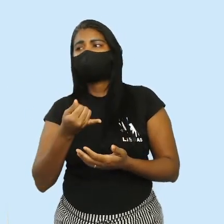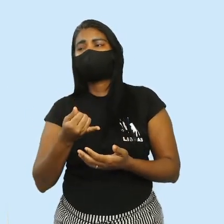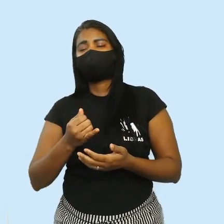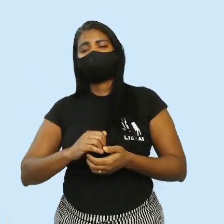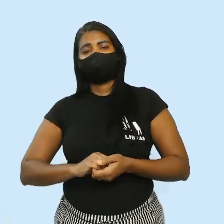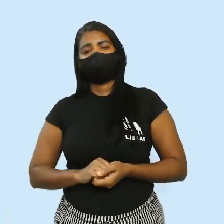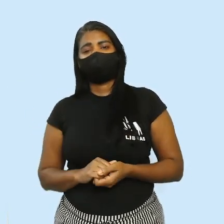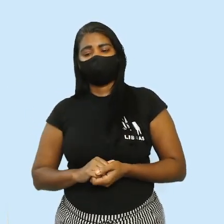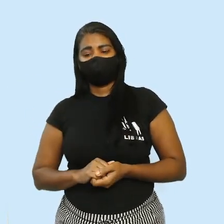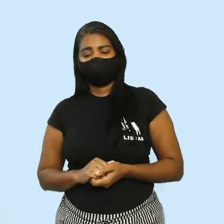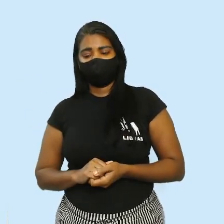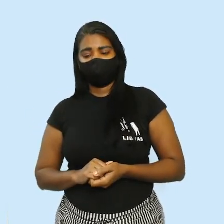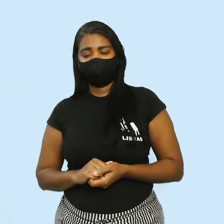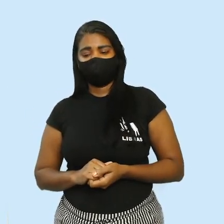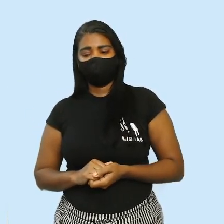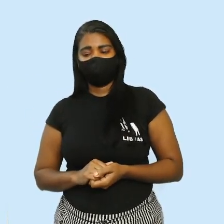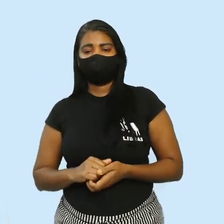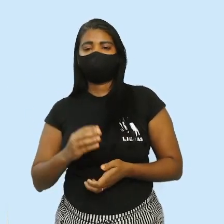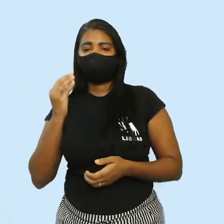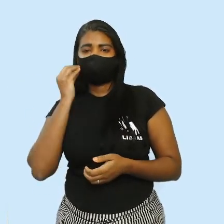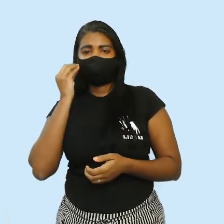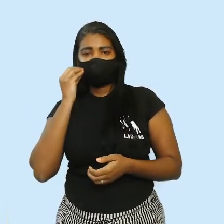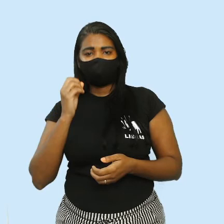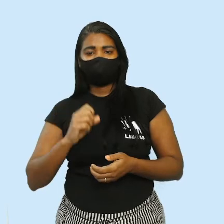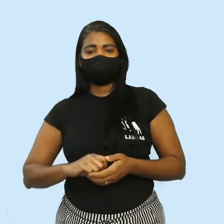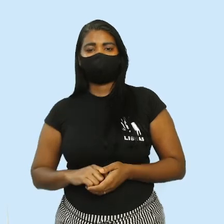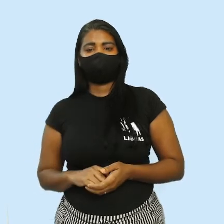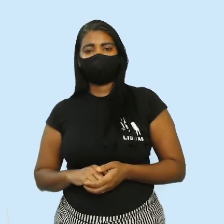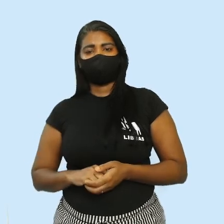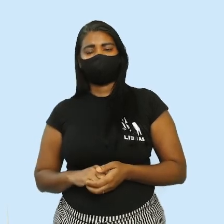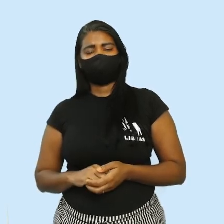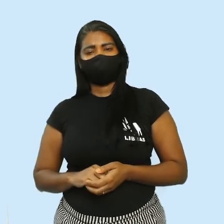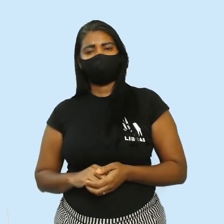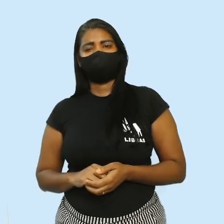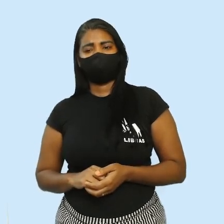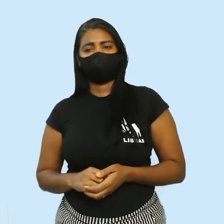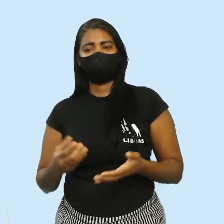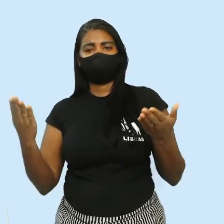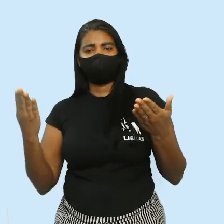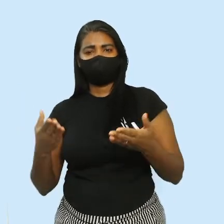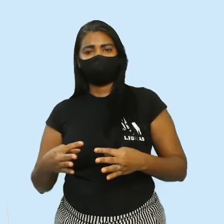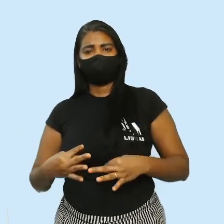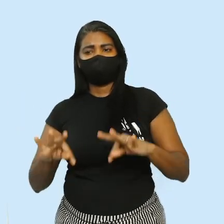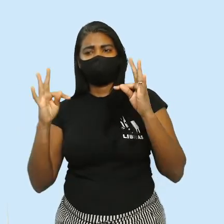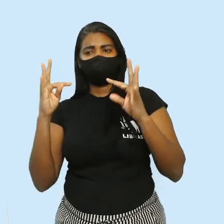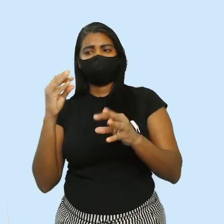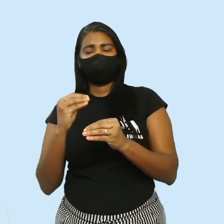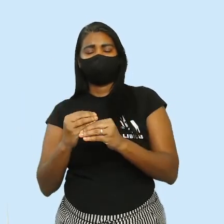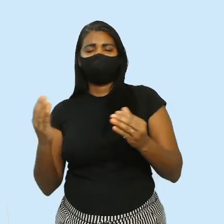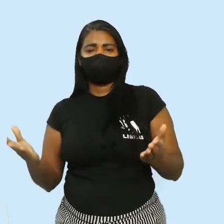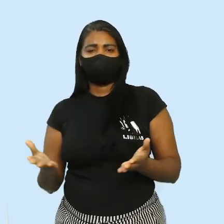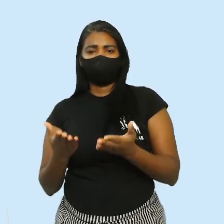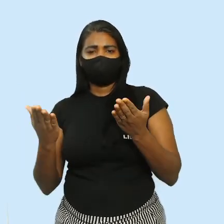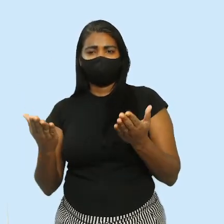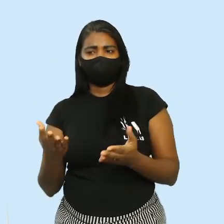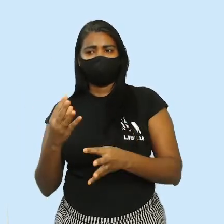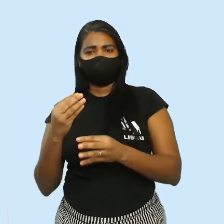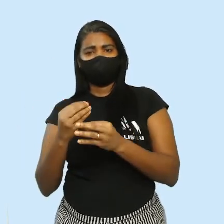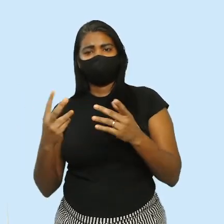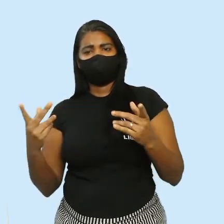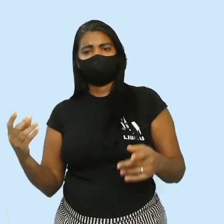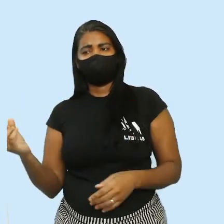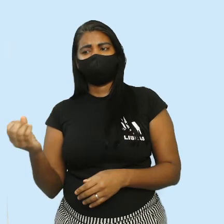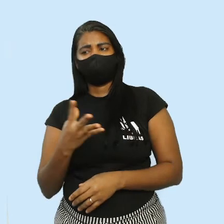veículo, né? Como principal experimentação. Então, estar dentro desse ambiente digital favorece para que traga coisas